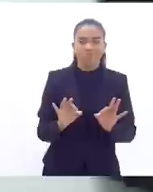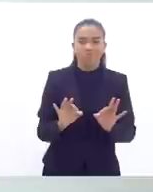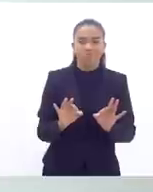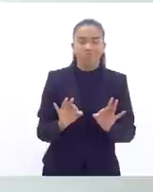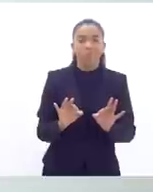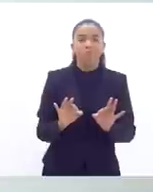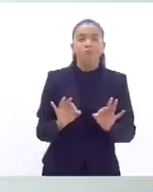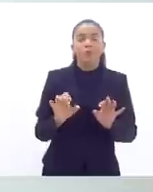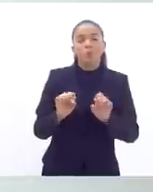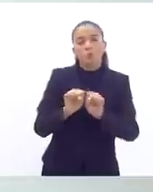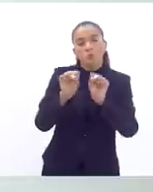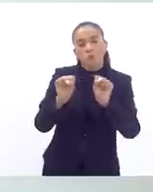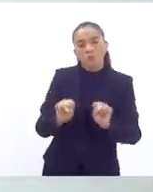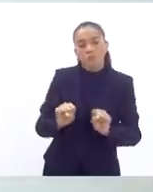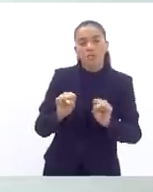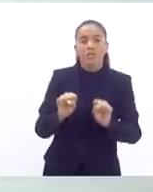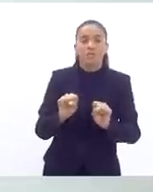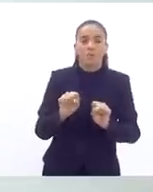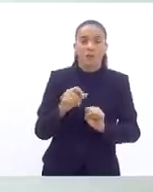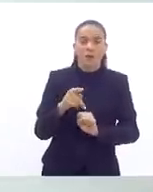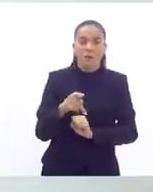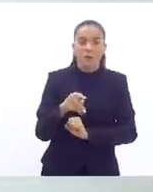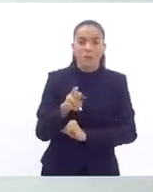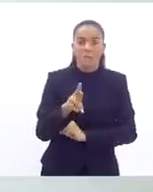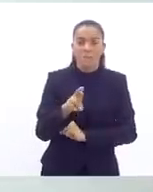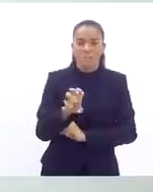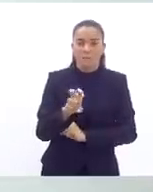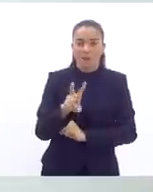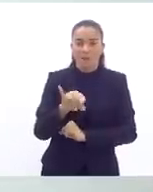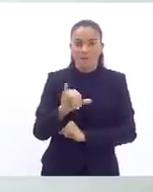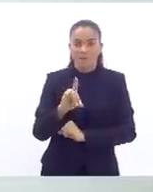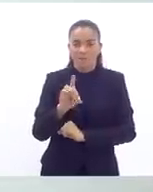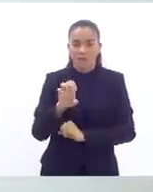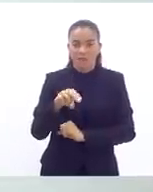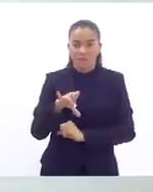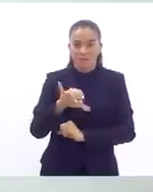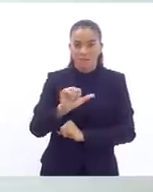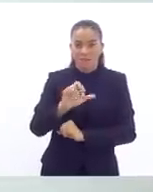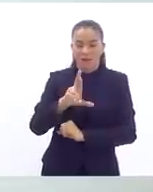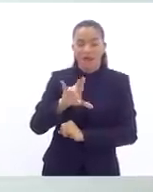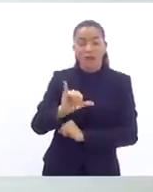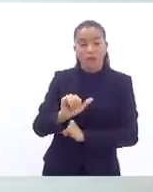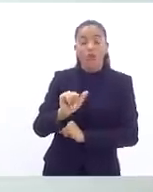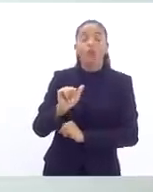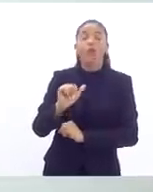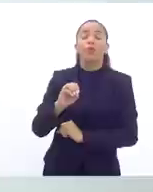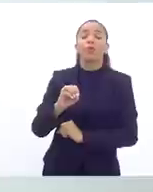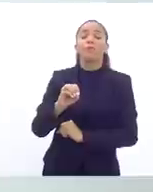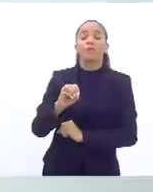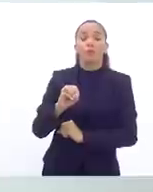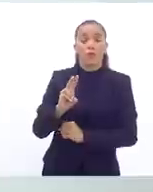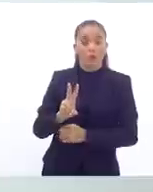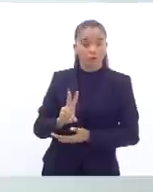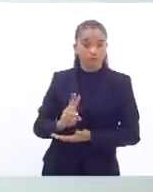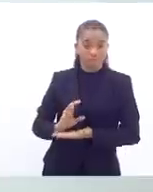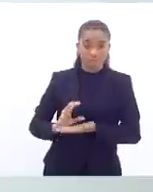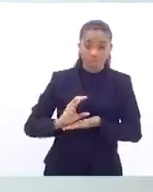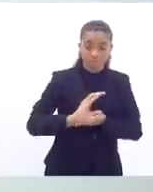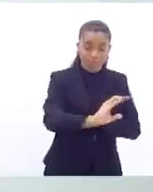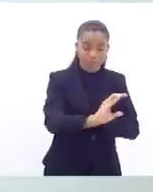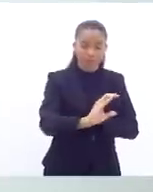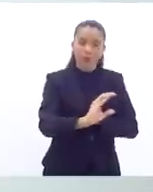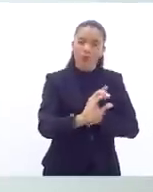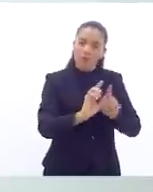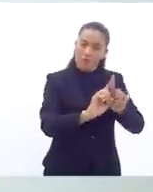o sistema Previdenciário que prevê que uma vez remunerados os servidores da ativa aqueles